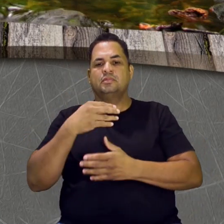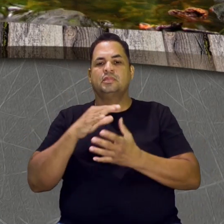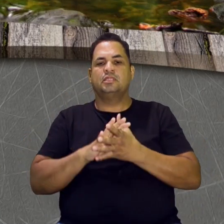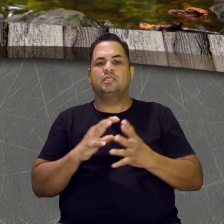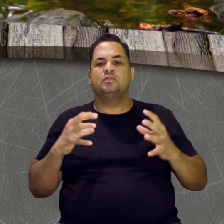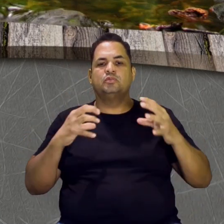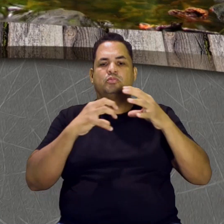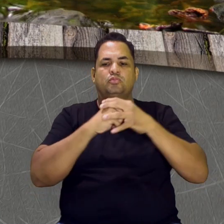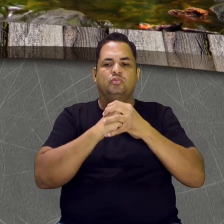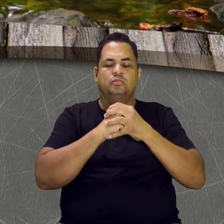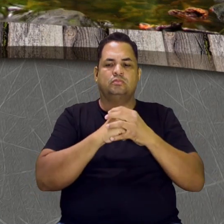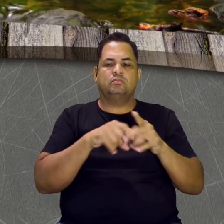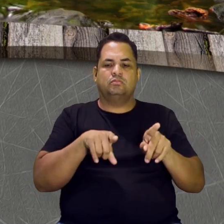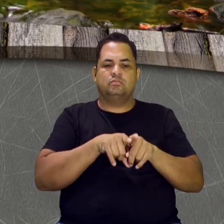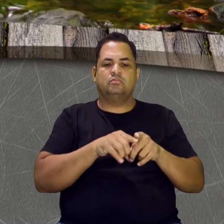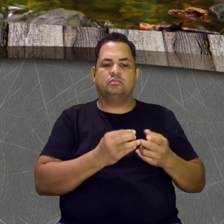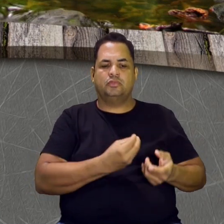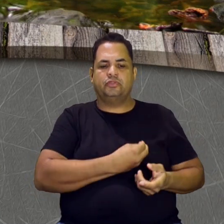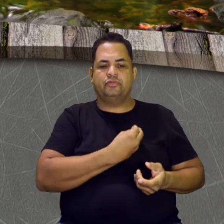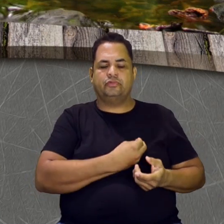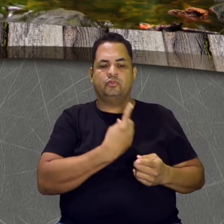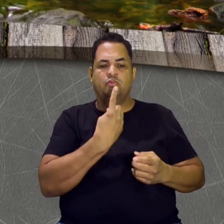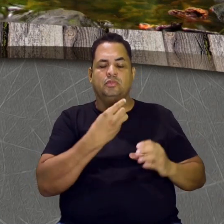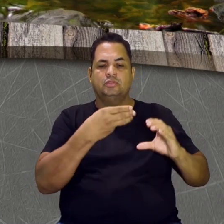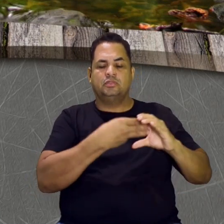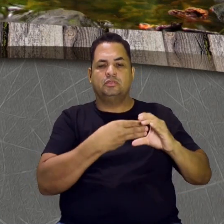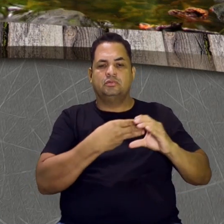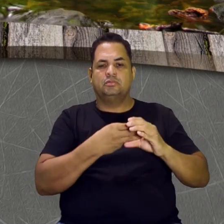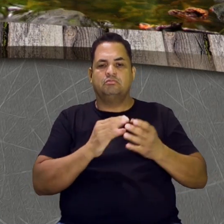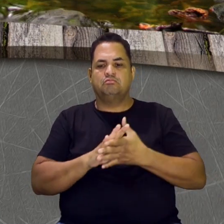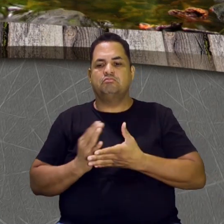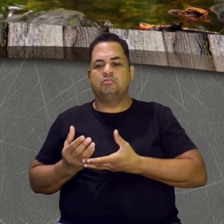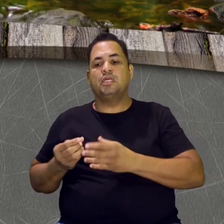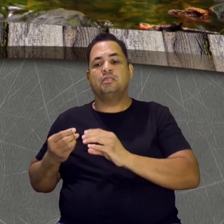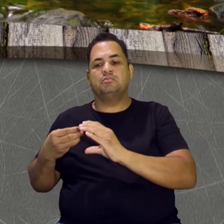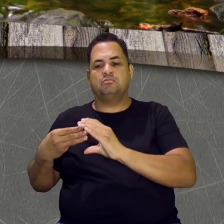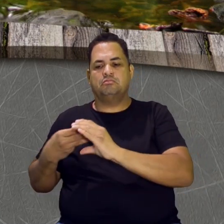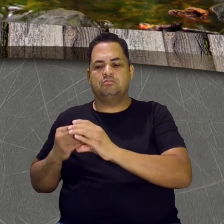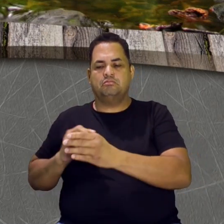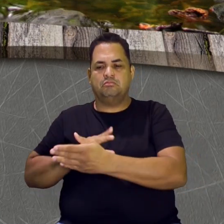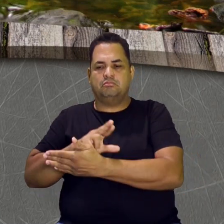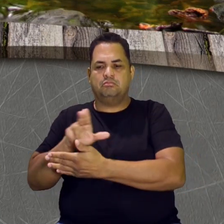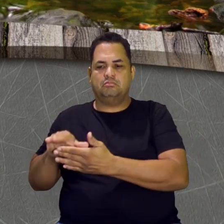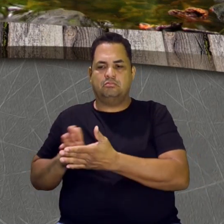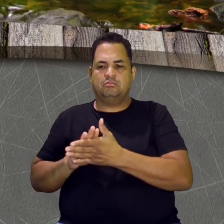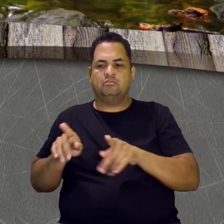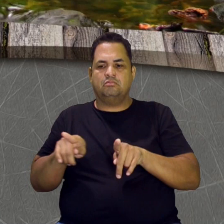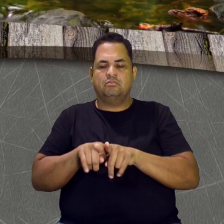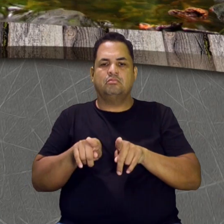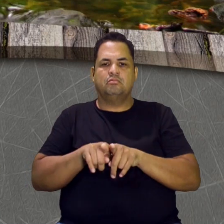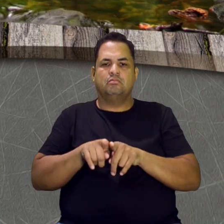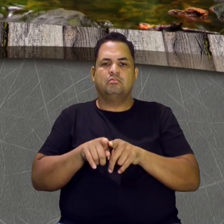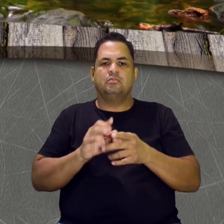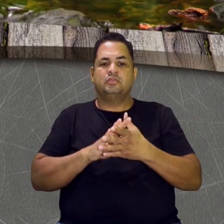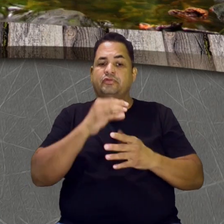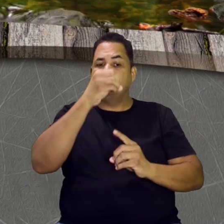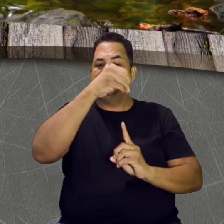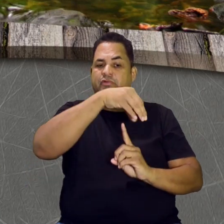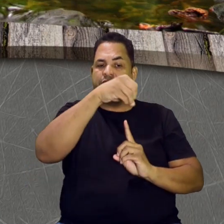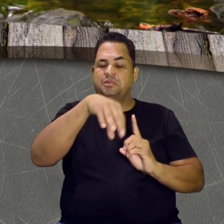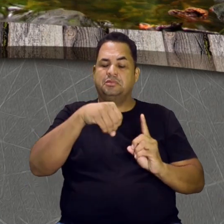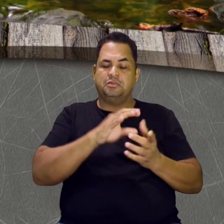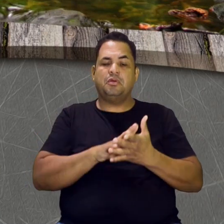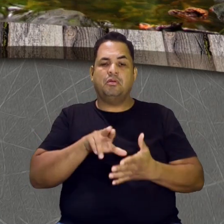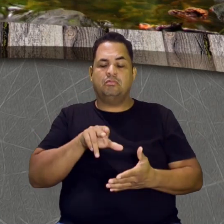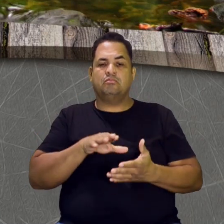protistas, você vai encontrar tanto organismos unicelulares quanto pluricelulares, assim como a gente viu nos fungos